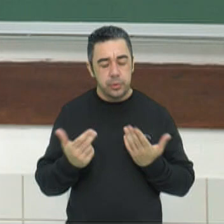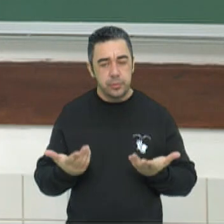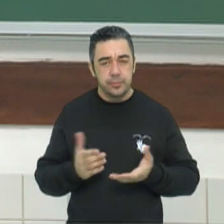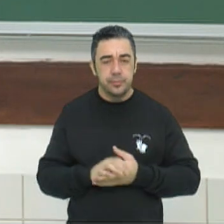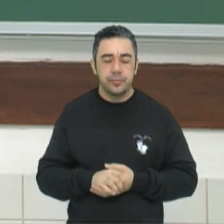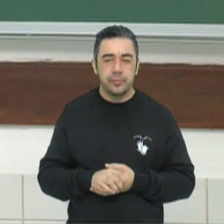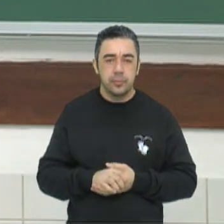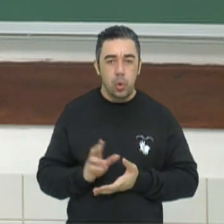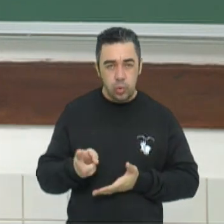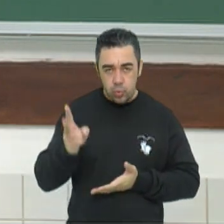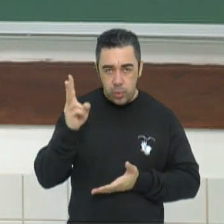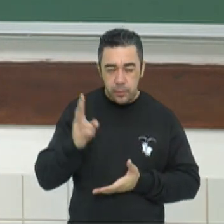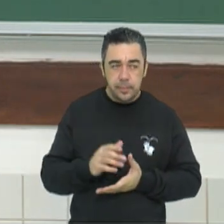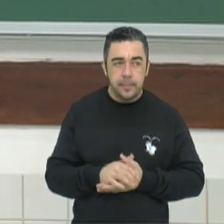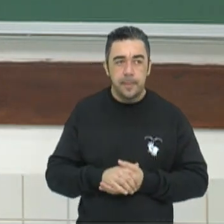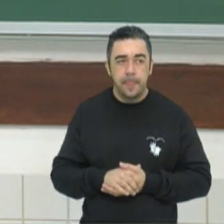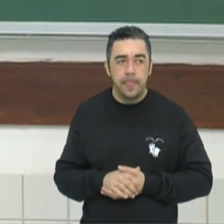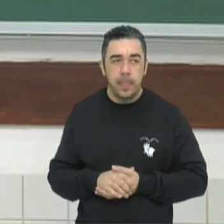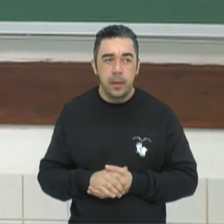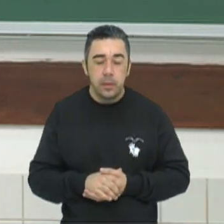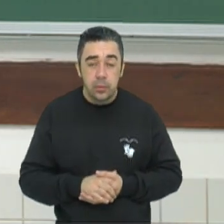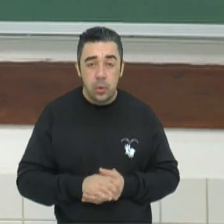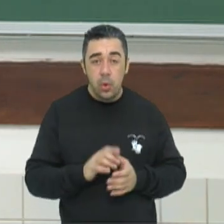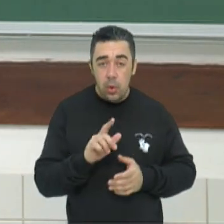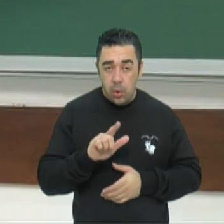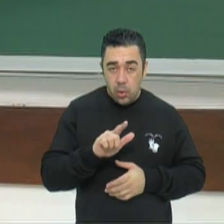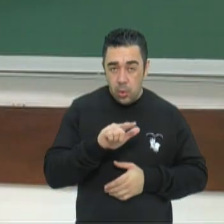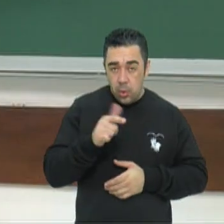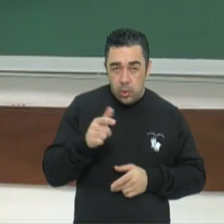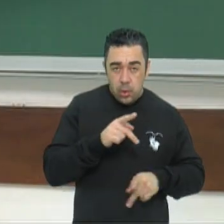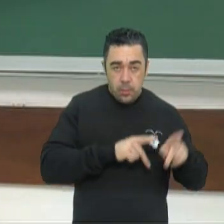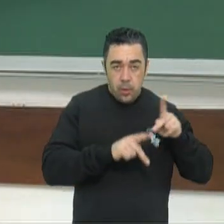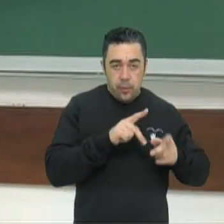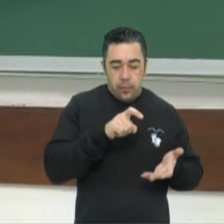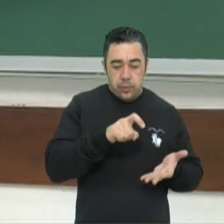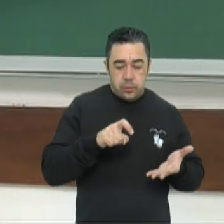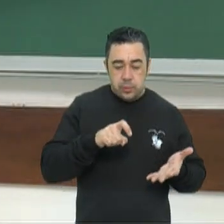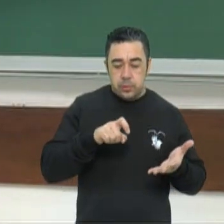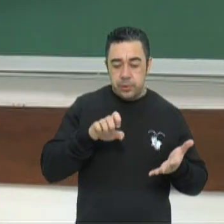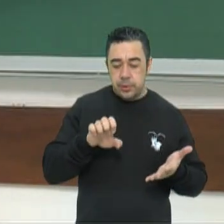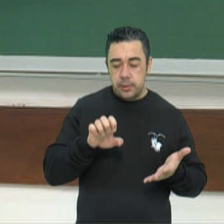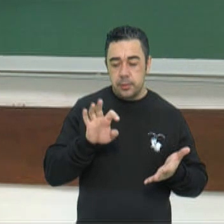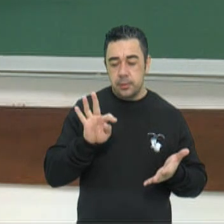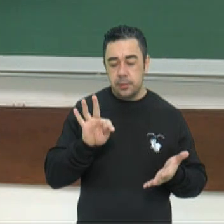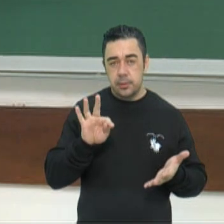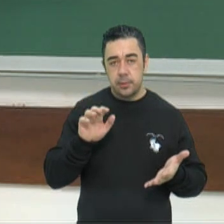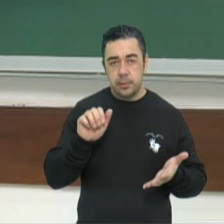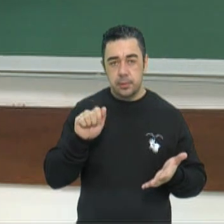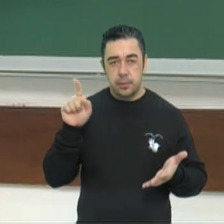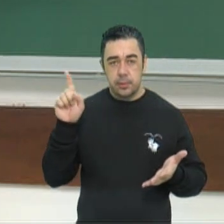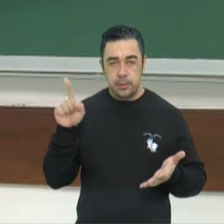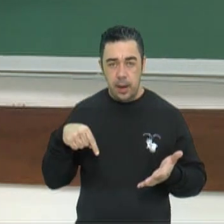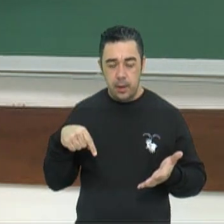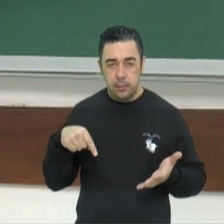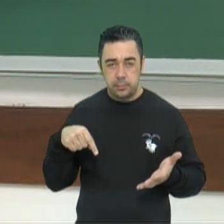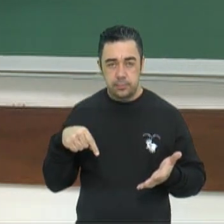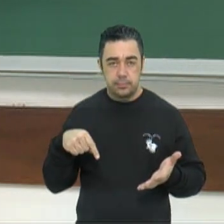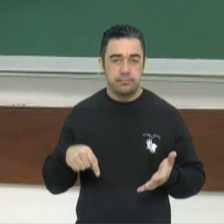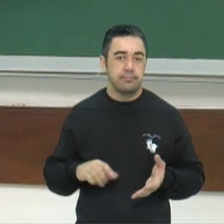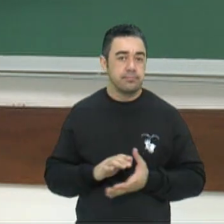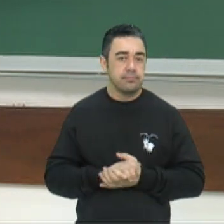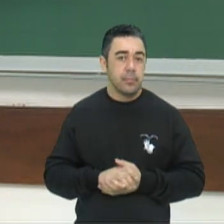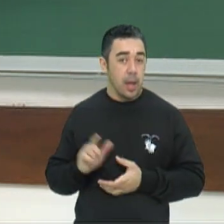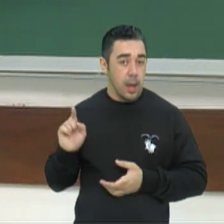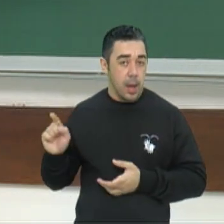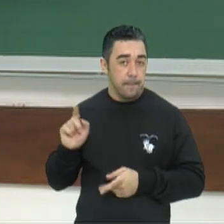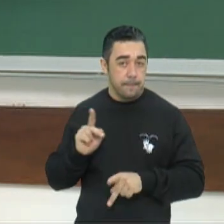aldeamentos. Prosseguindo, um outro povo originário que estabeleceu aqui no território paranaense foram os